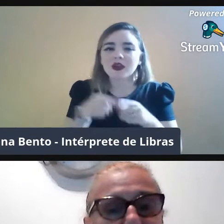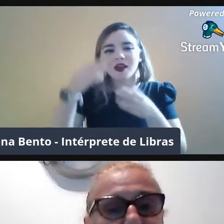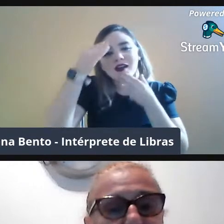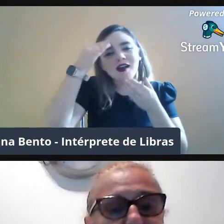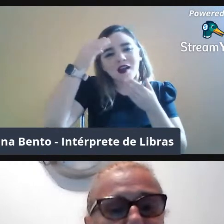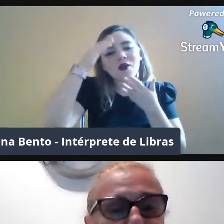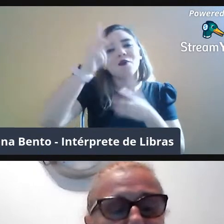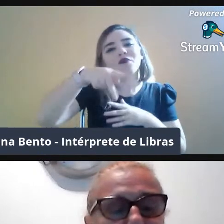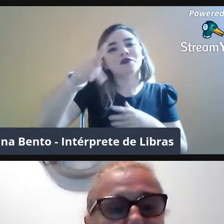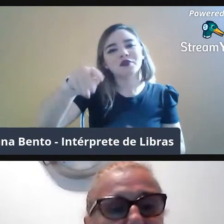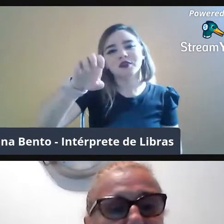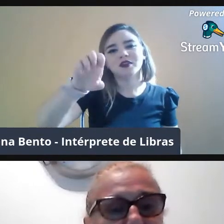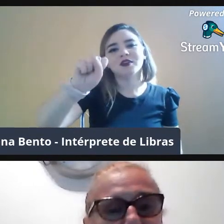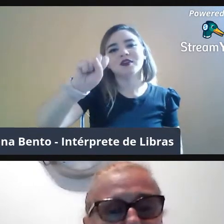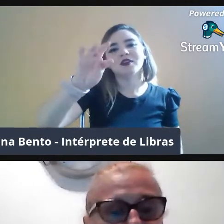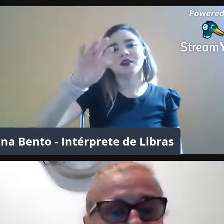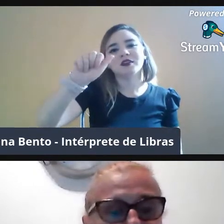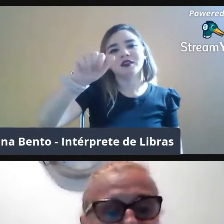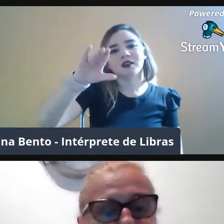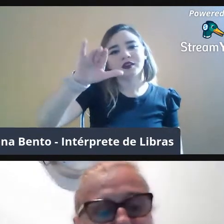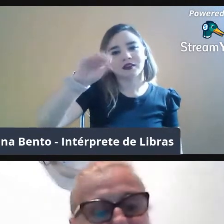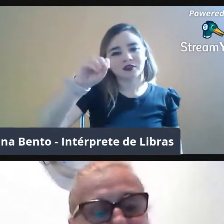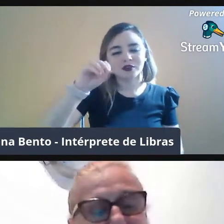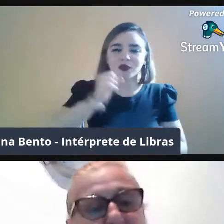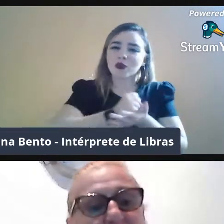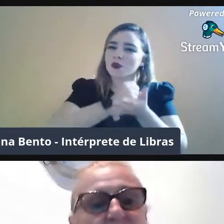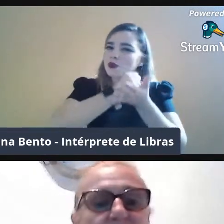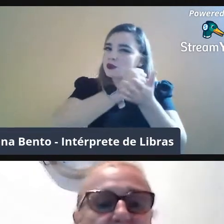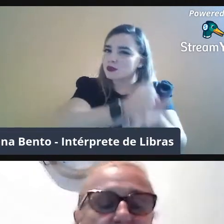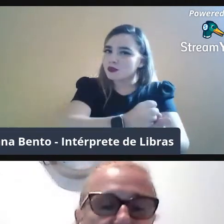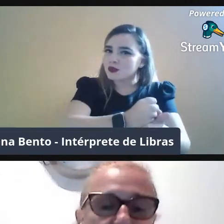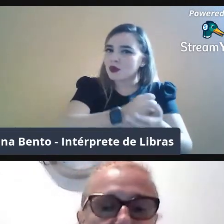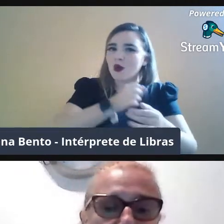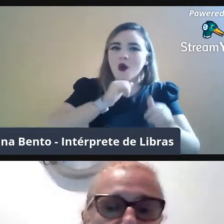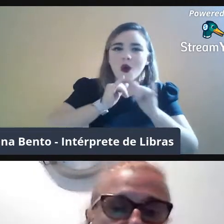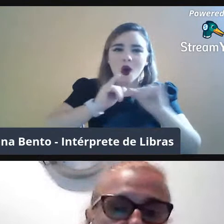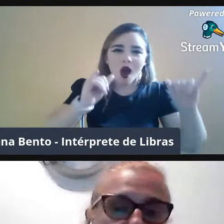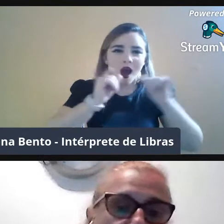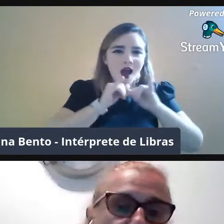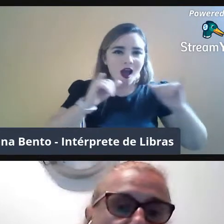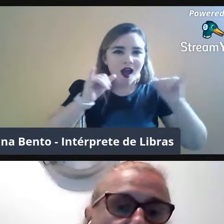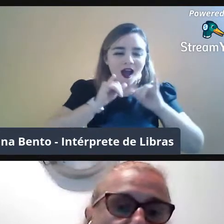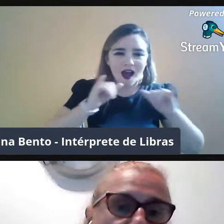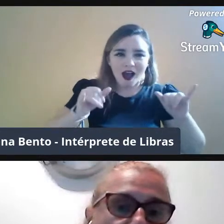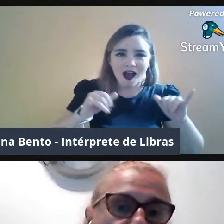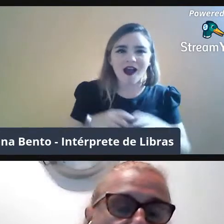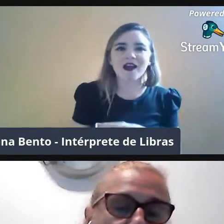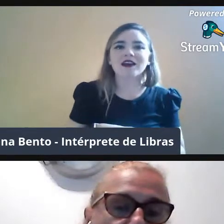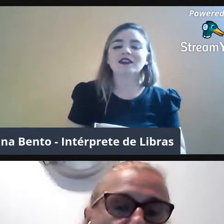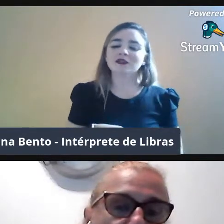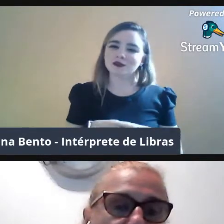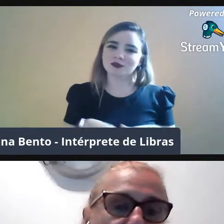dando muita força para a gente, divulgando a nossa live, o nosso canal também.